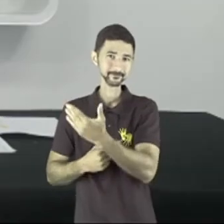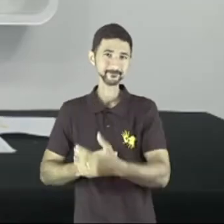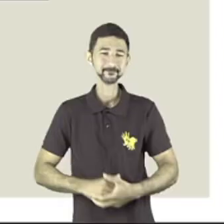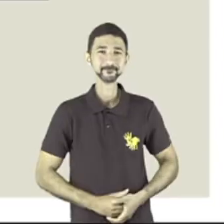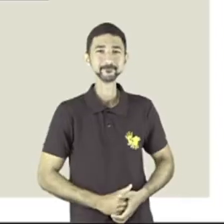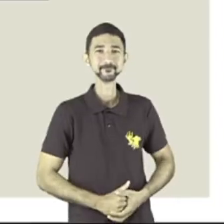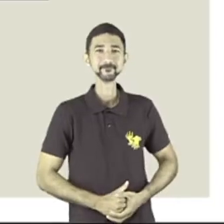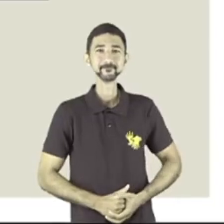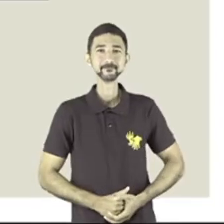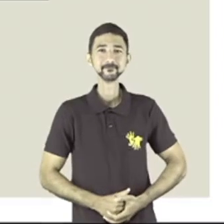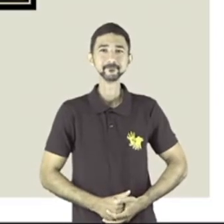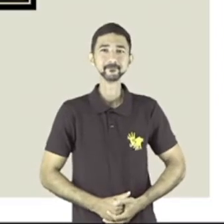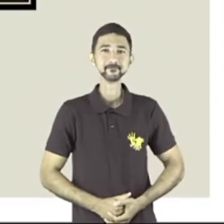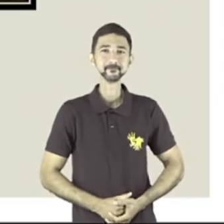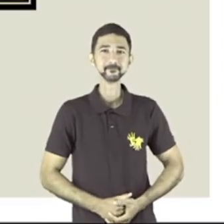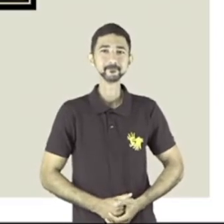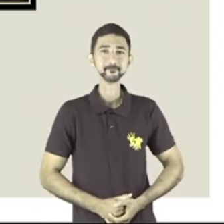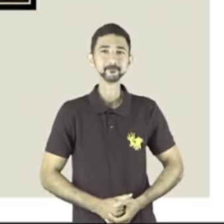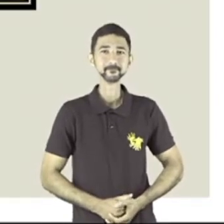comigo, criança.